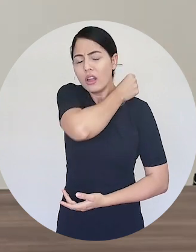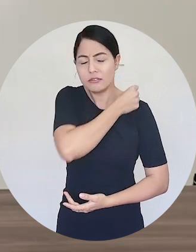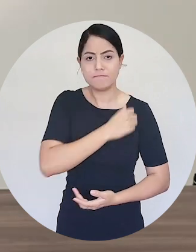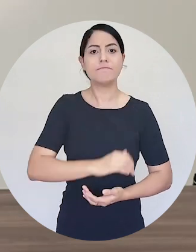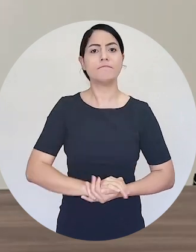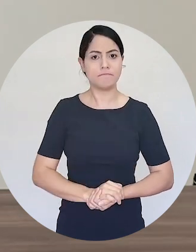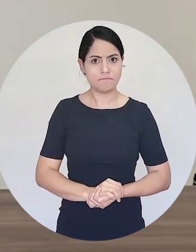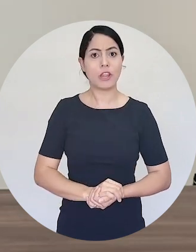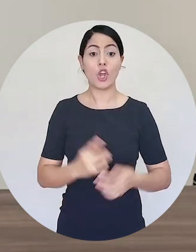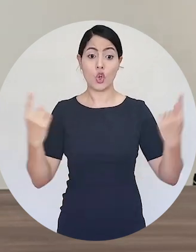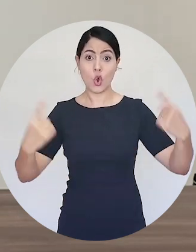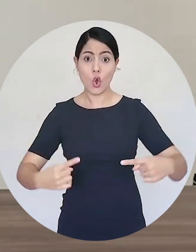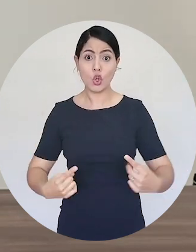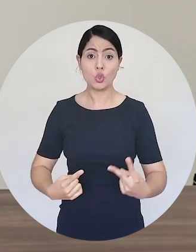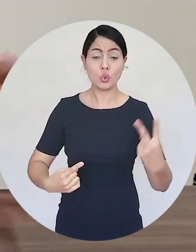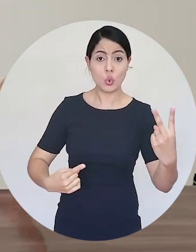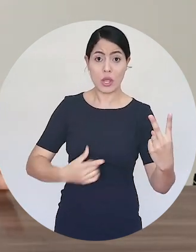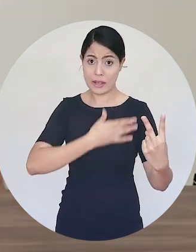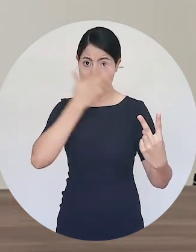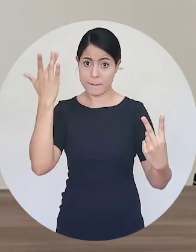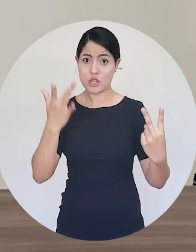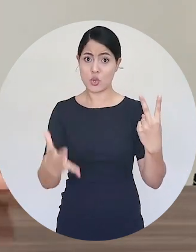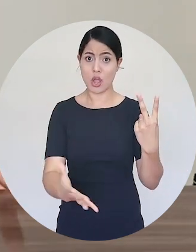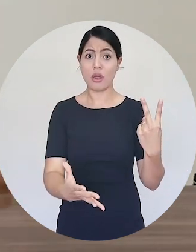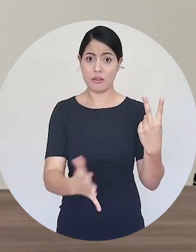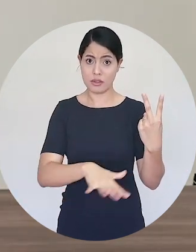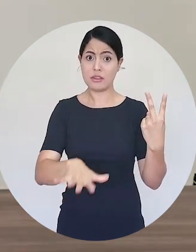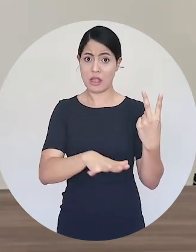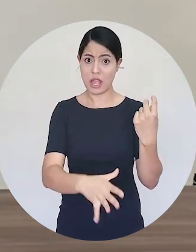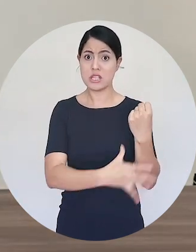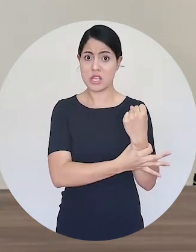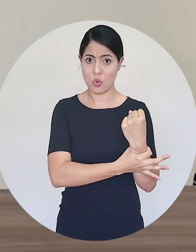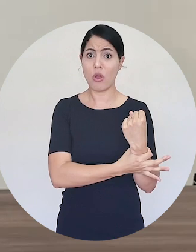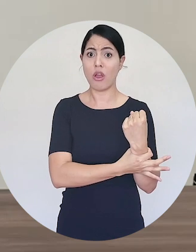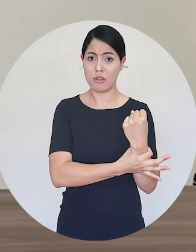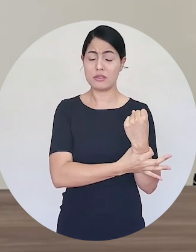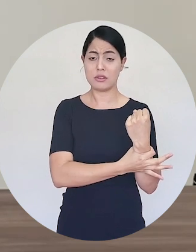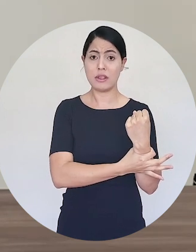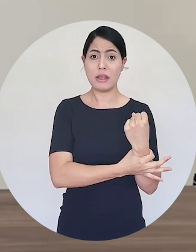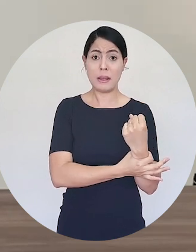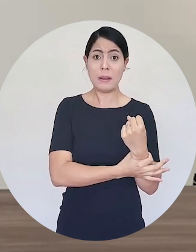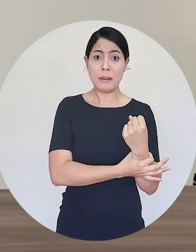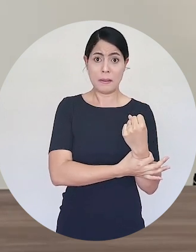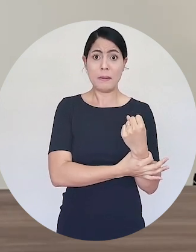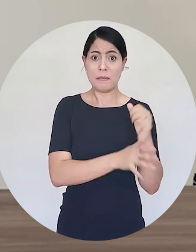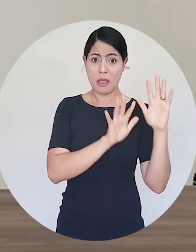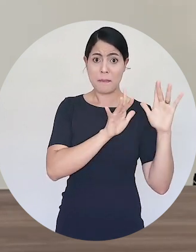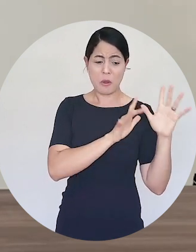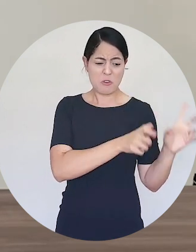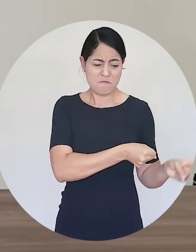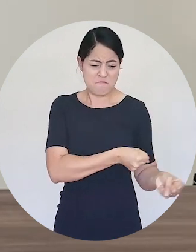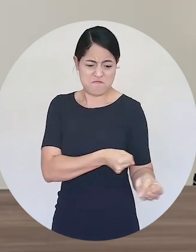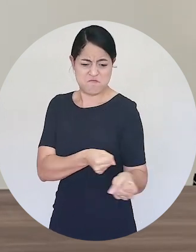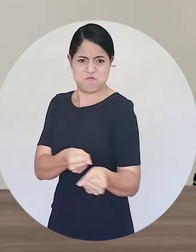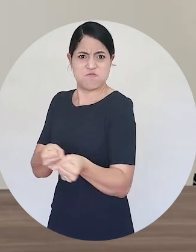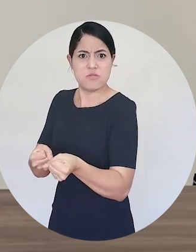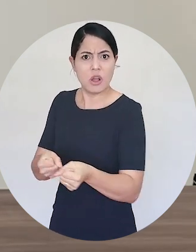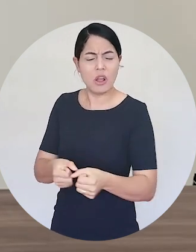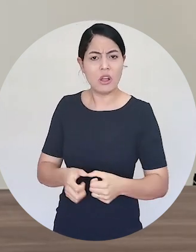delegado de polícia. Outros 2 agentes de polícia civil seguraram nas minhas mãos, me arrastaram,